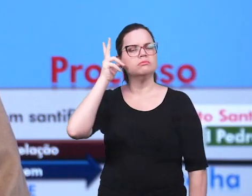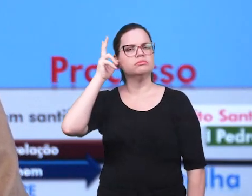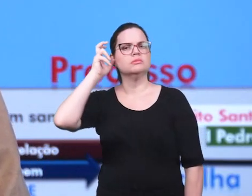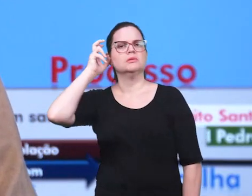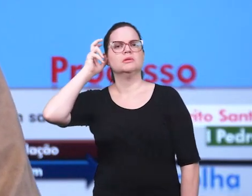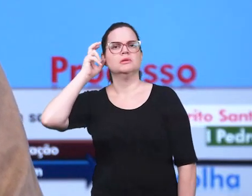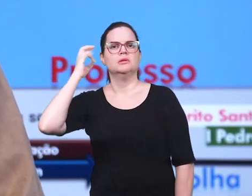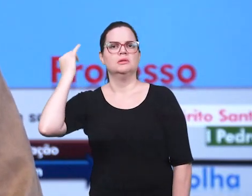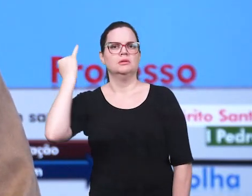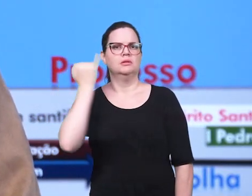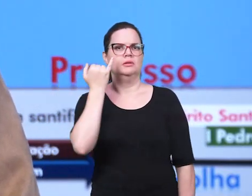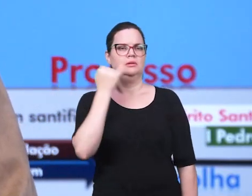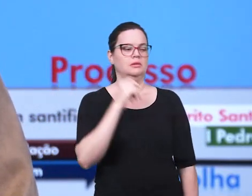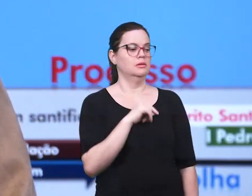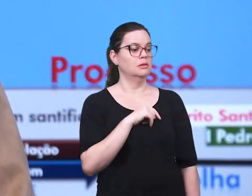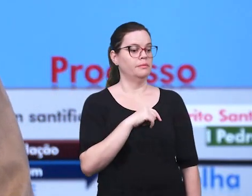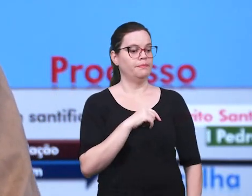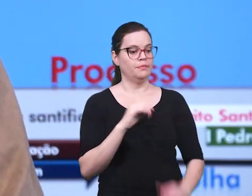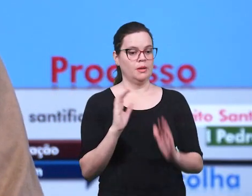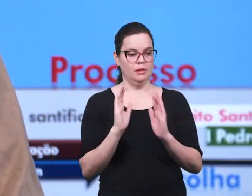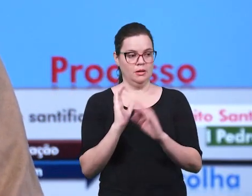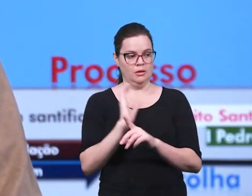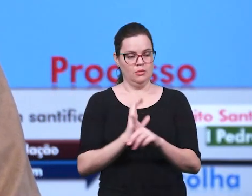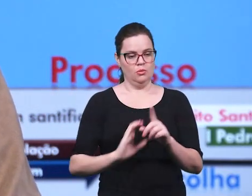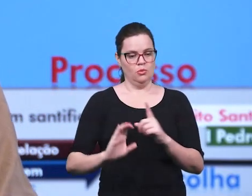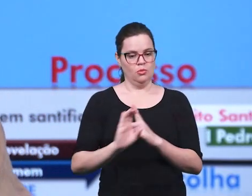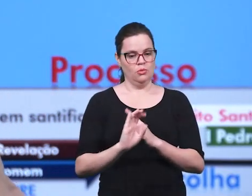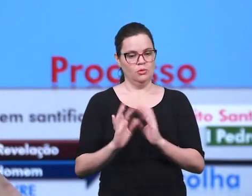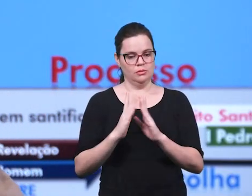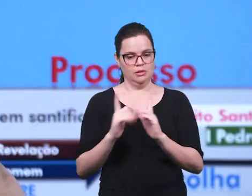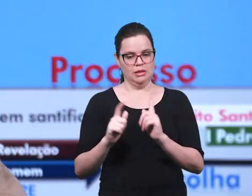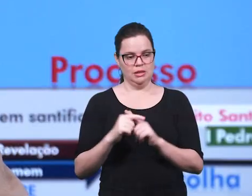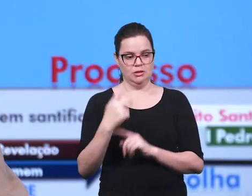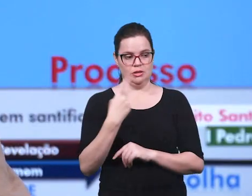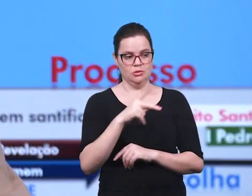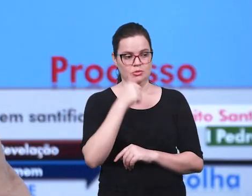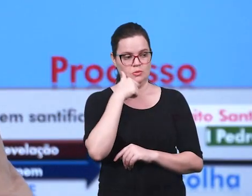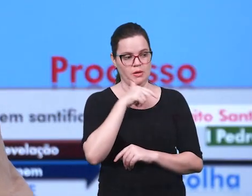o culto na igreja da sua irmã já vai começar.